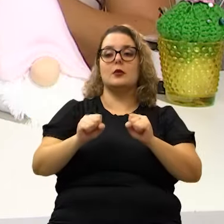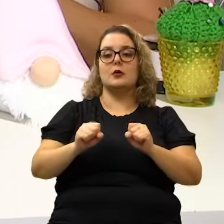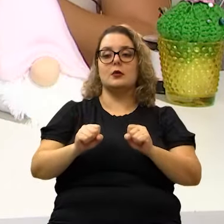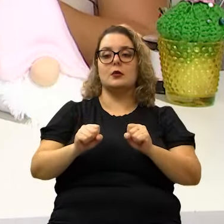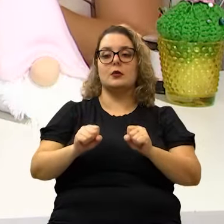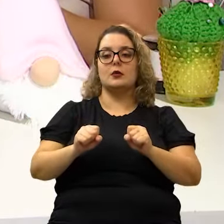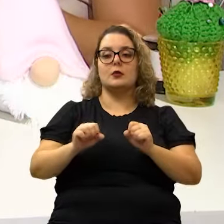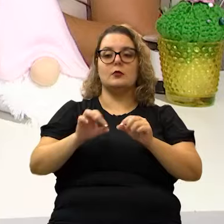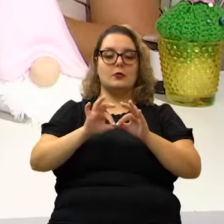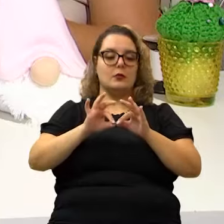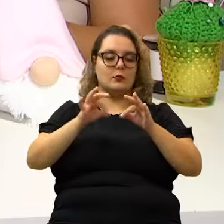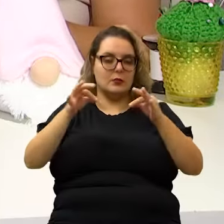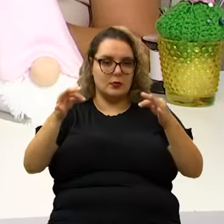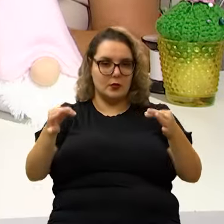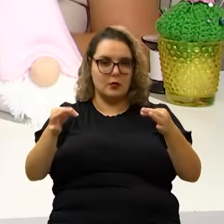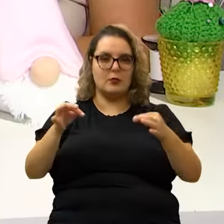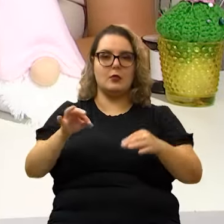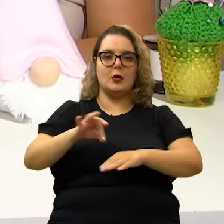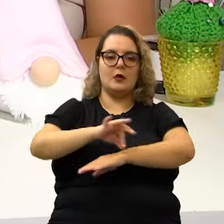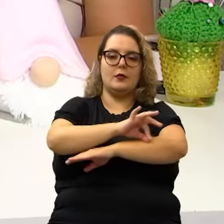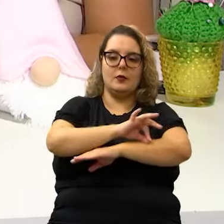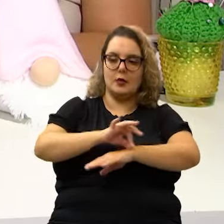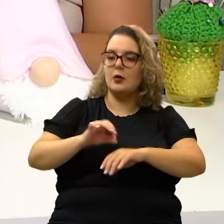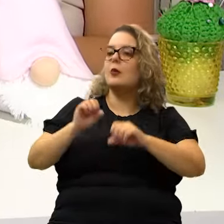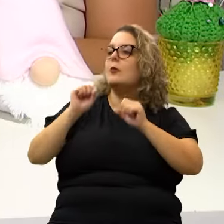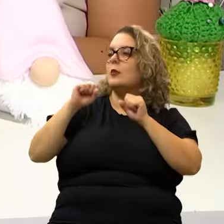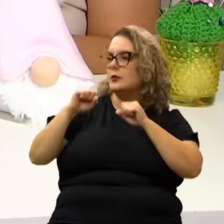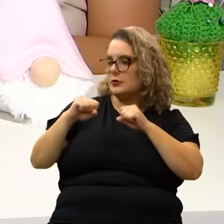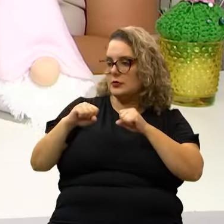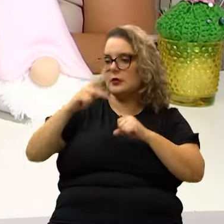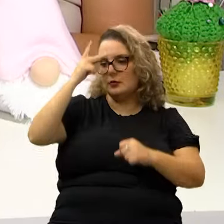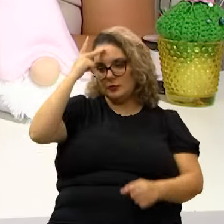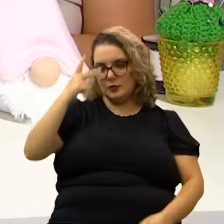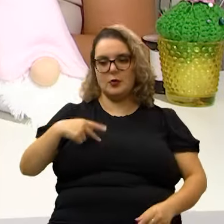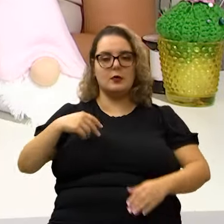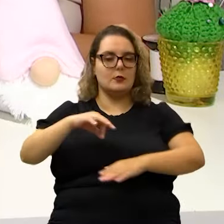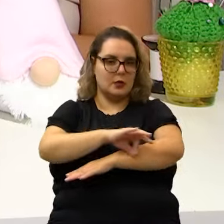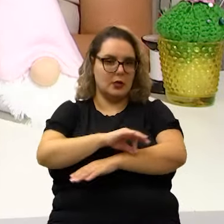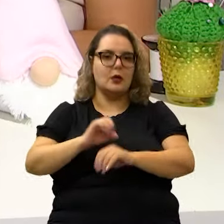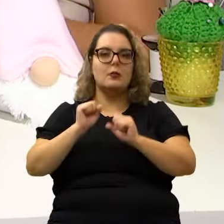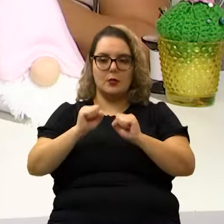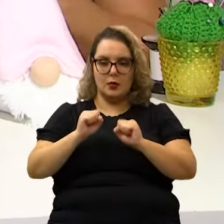ali uma fita métrica. Exatamente, a própria régua para fazer a marcação.